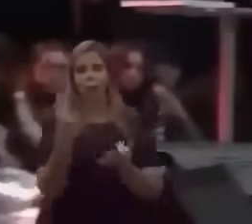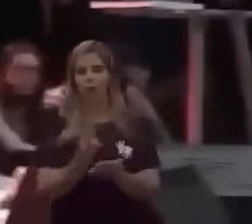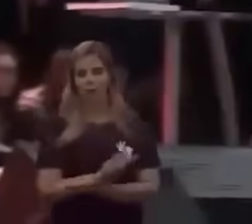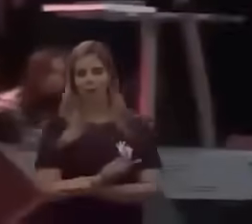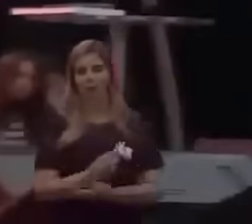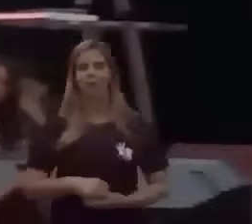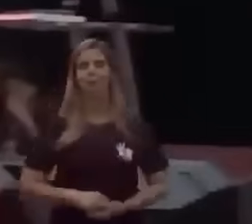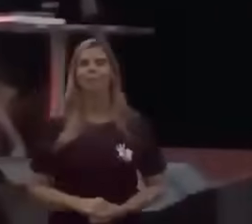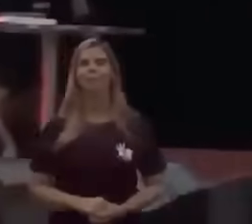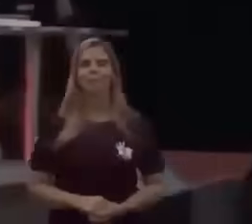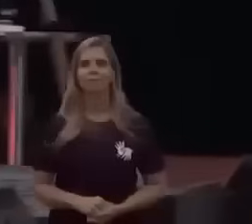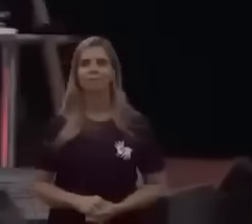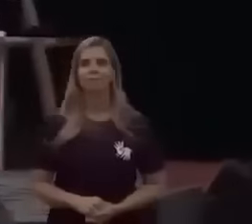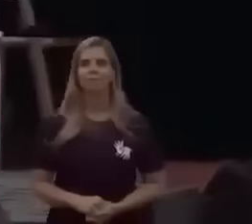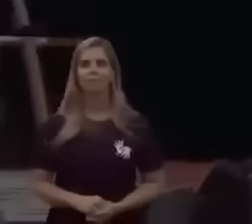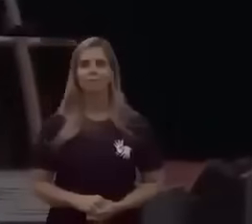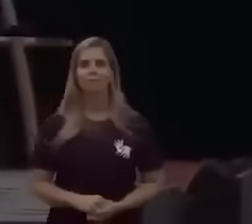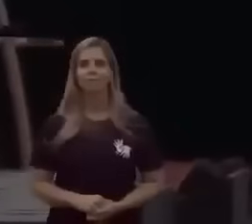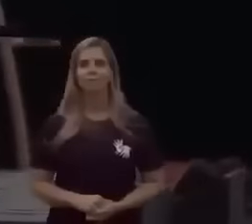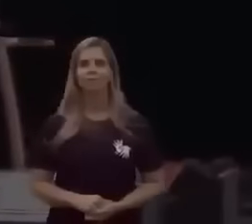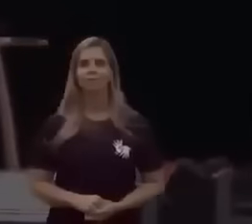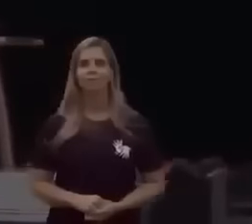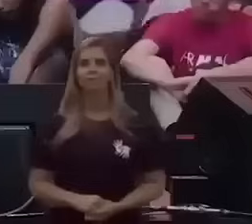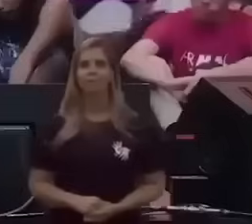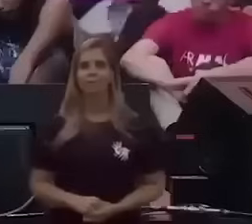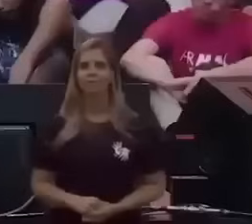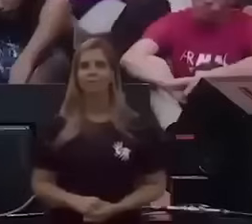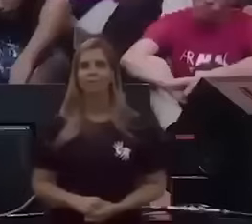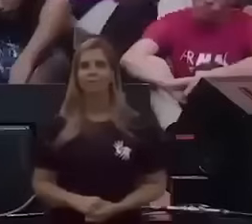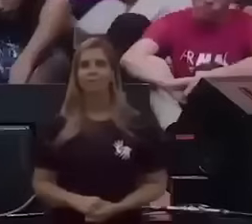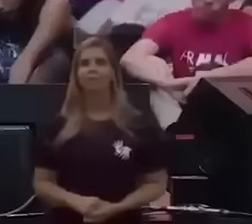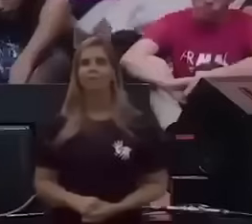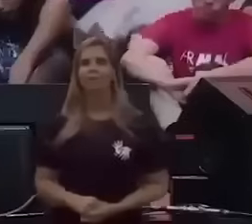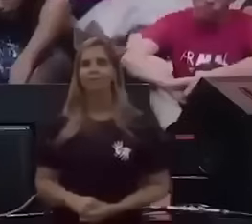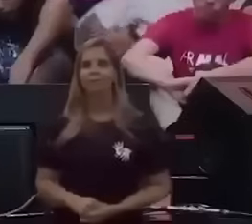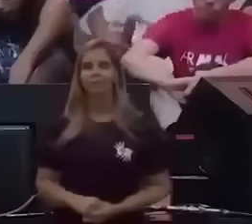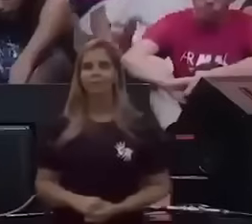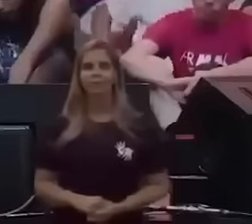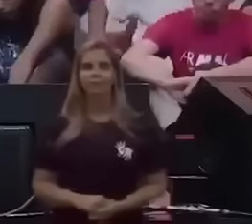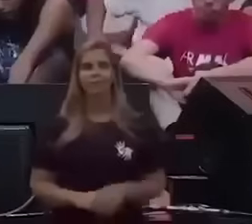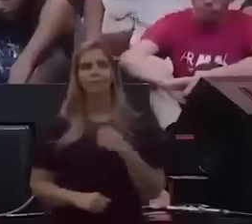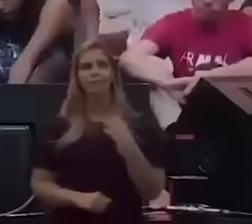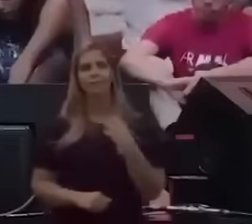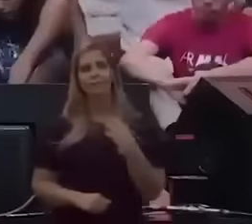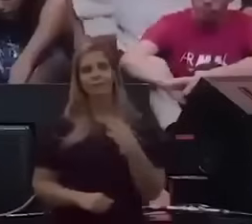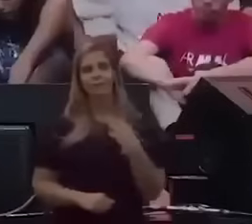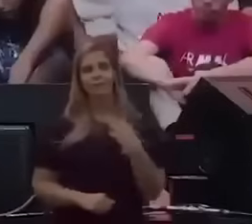Veja lá comigo. 2 carta de Pedro, capítulo 1, 14.